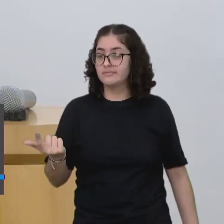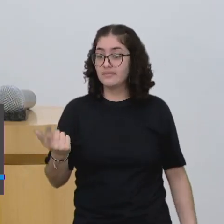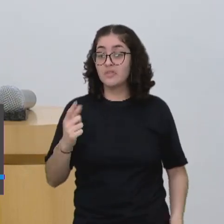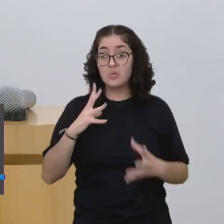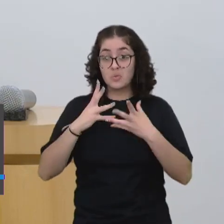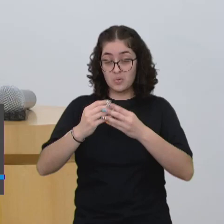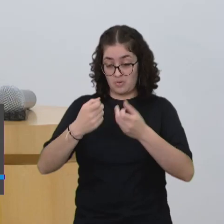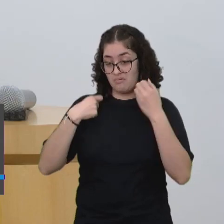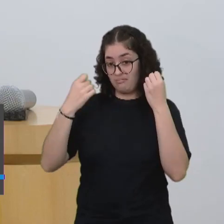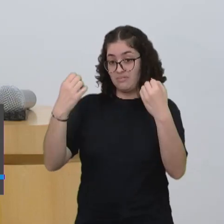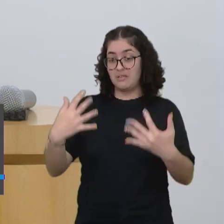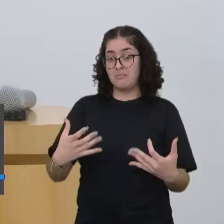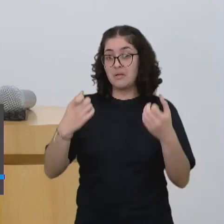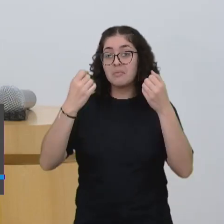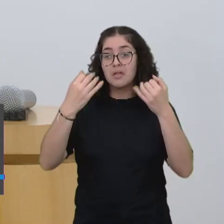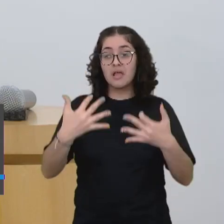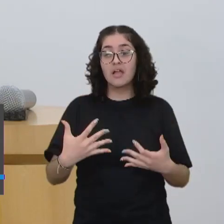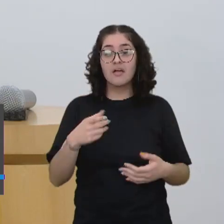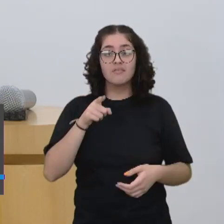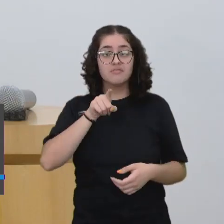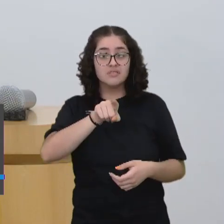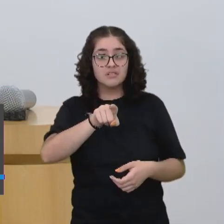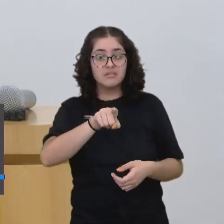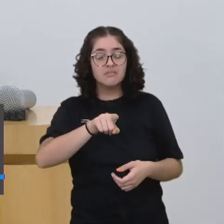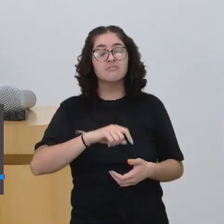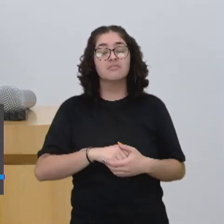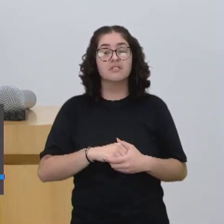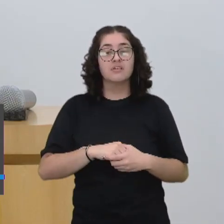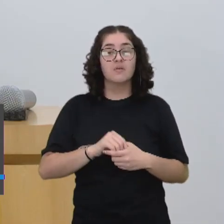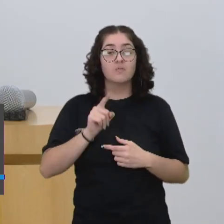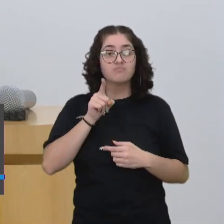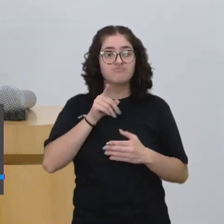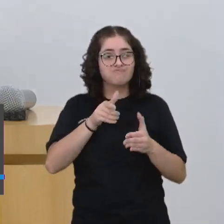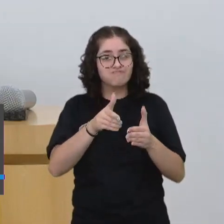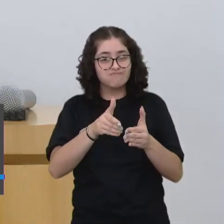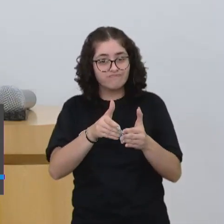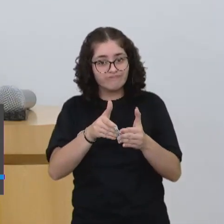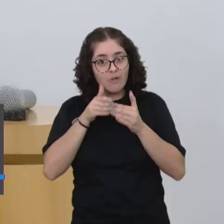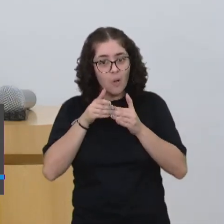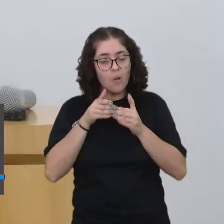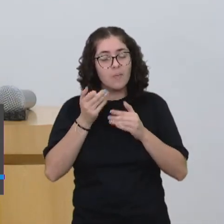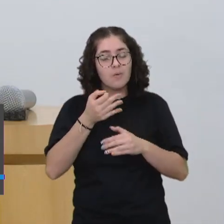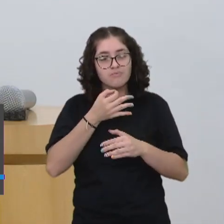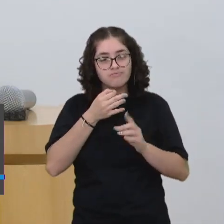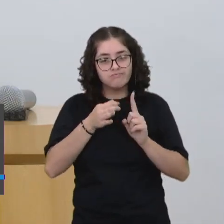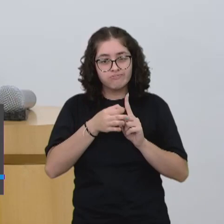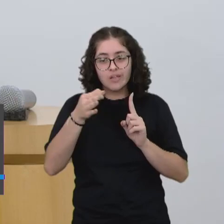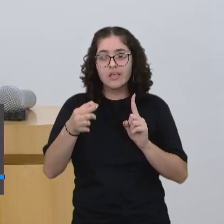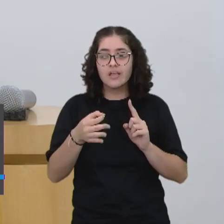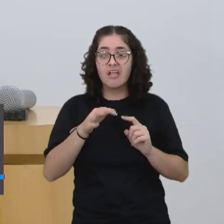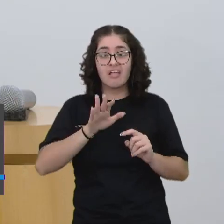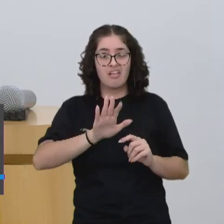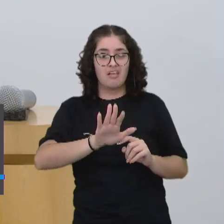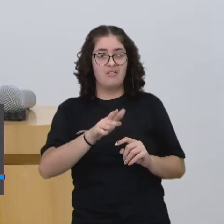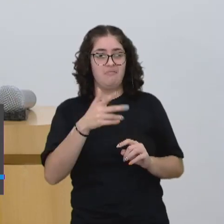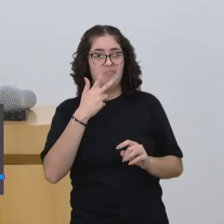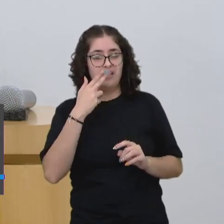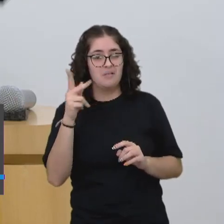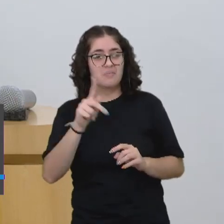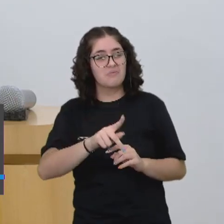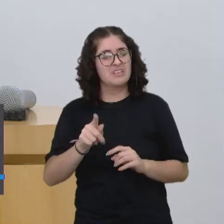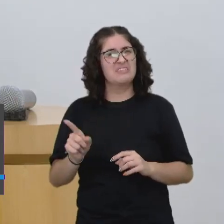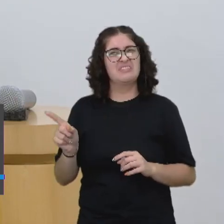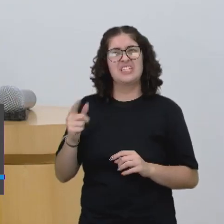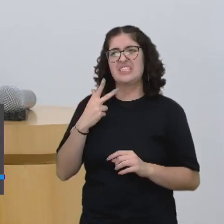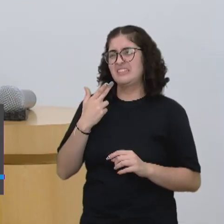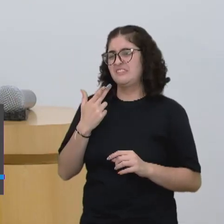que eu falo para você, obviamente, você tem, por favor, o senso crítico de olhar e falar, talvez a Fabiana não esteja tão